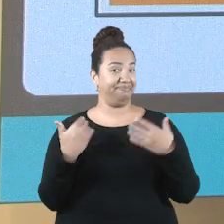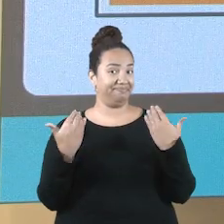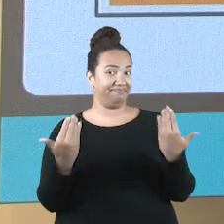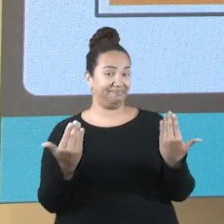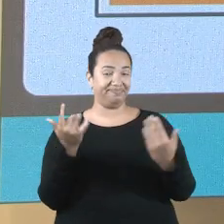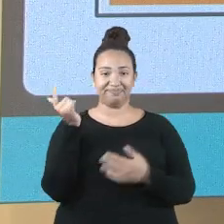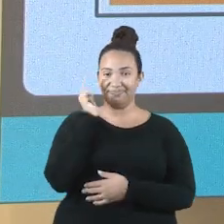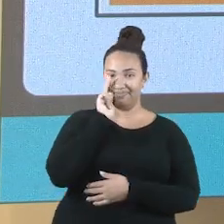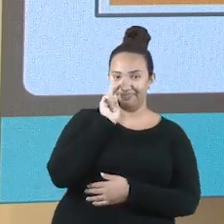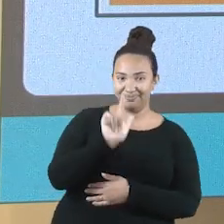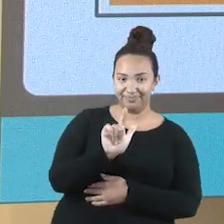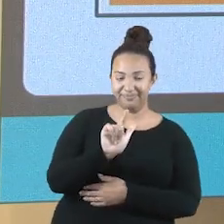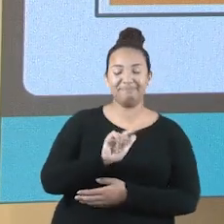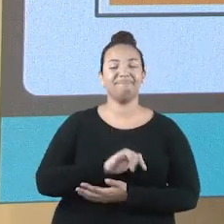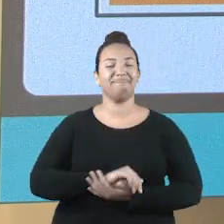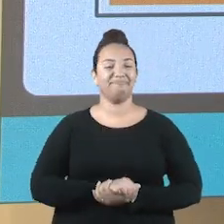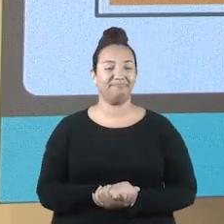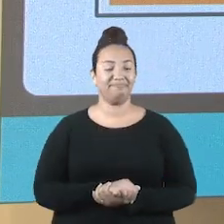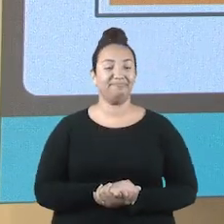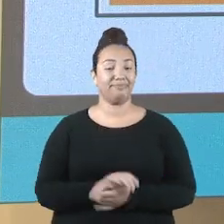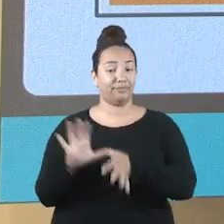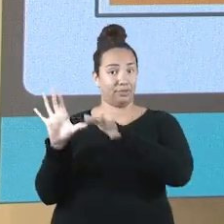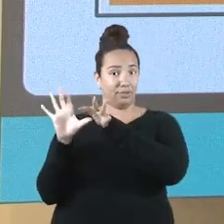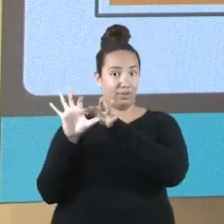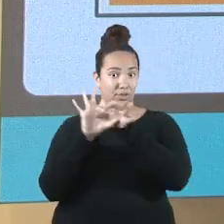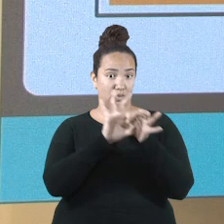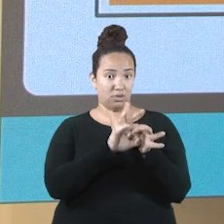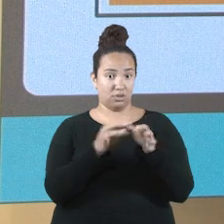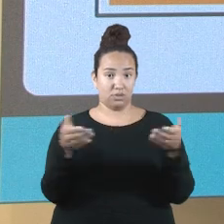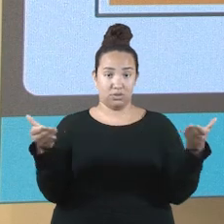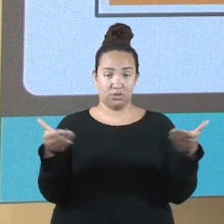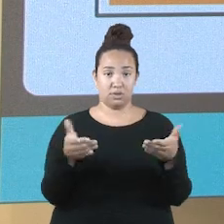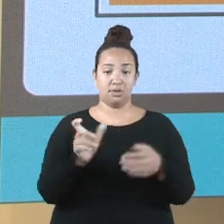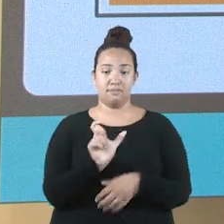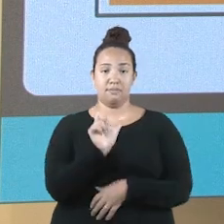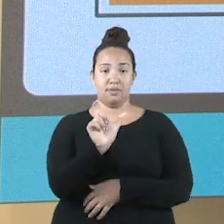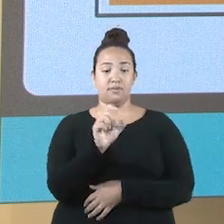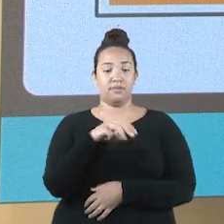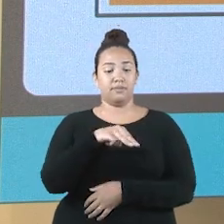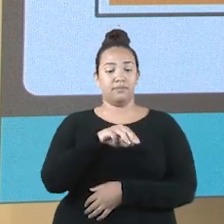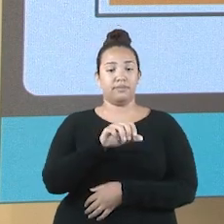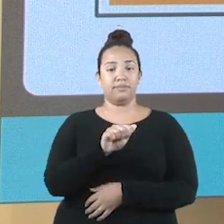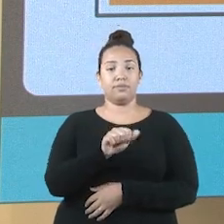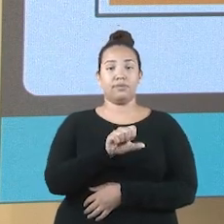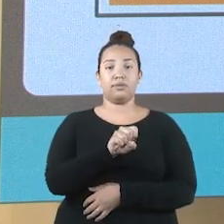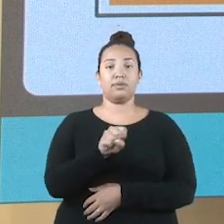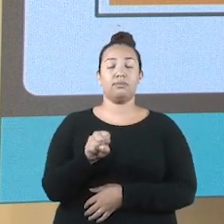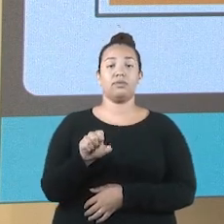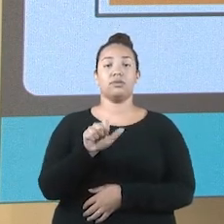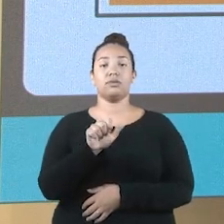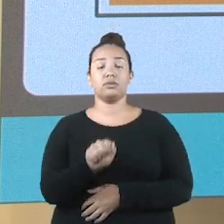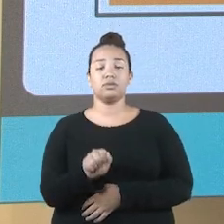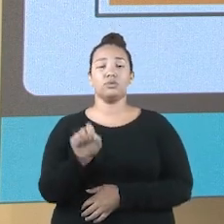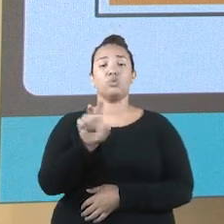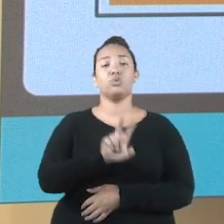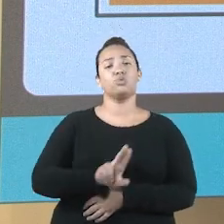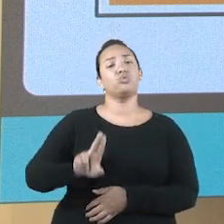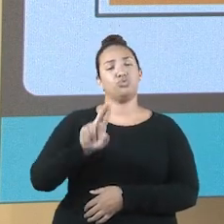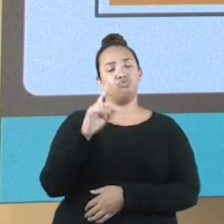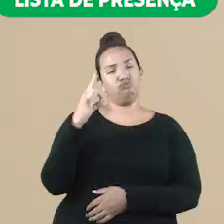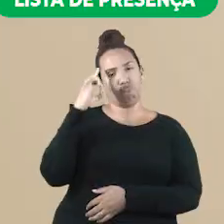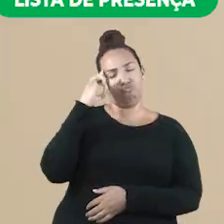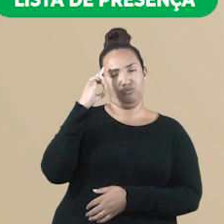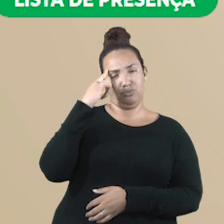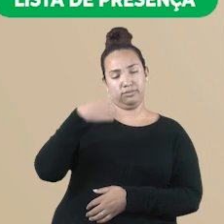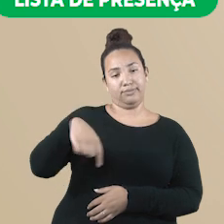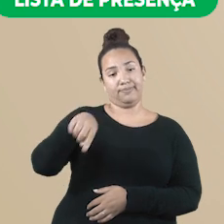E aí, conseguiu descobrir? Nesse contexto, a palavra massa foi usada de uma das formas mais